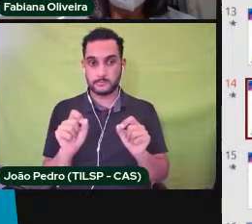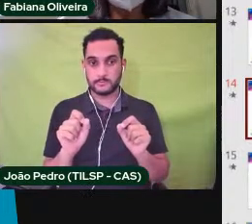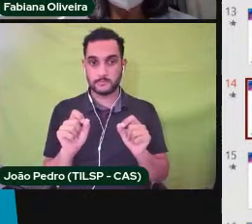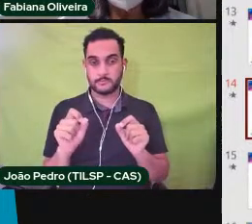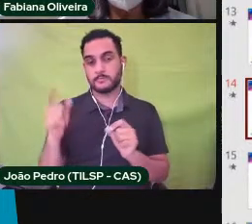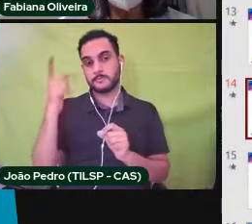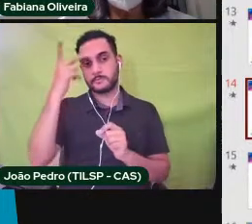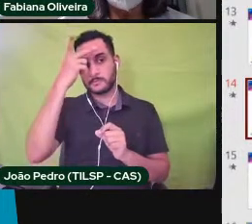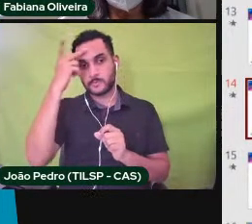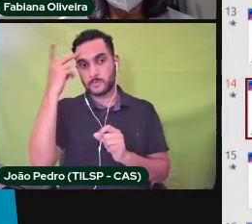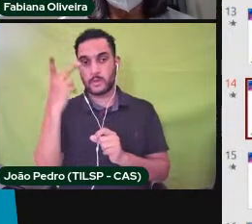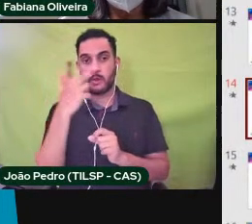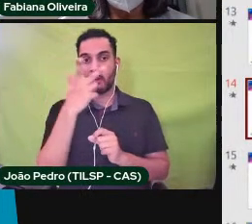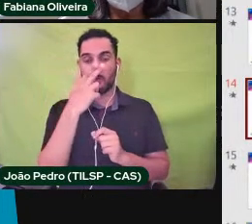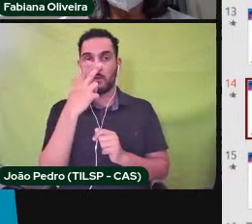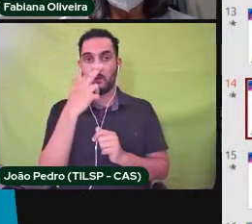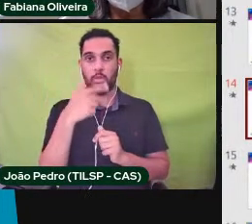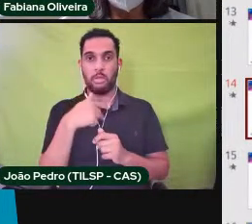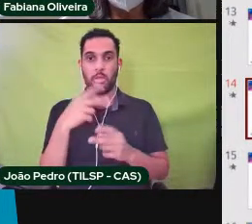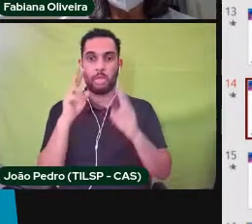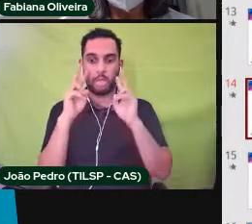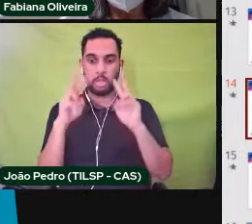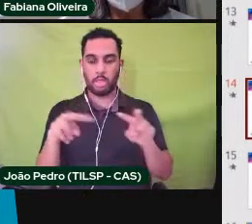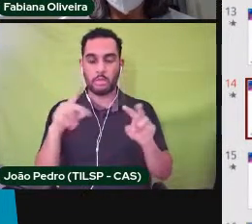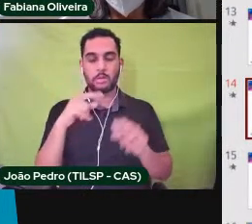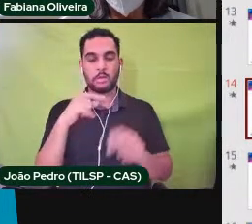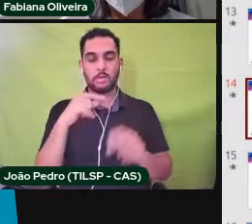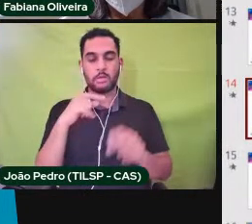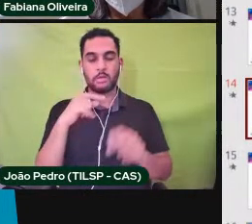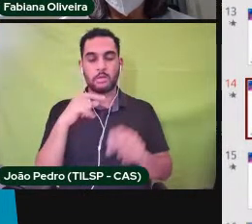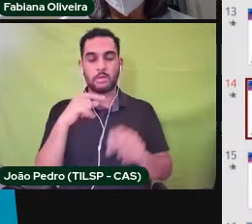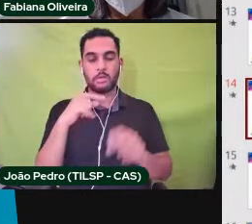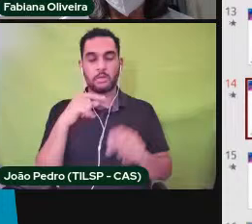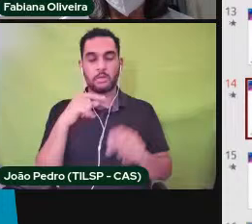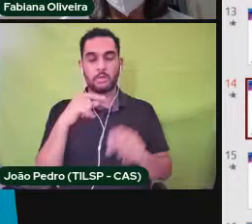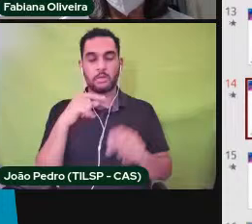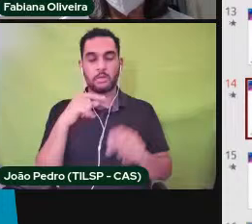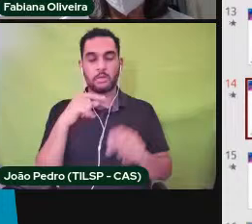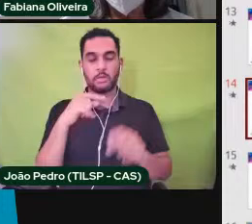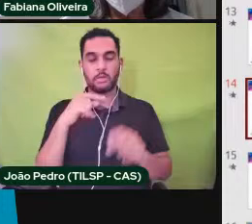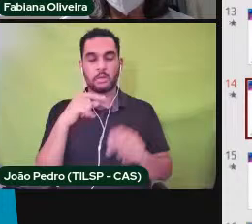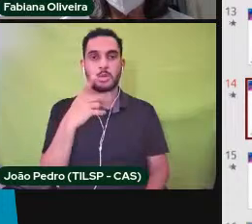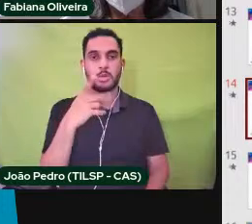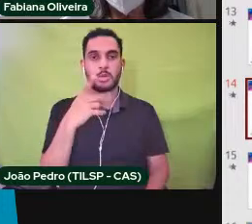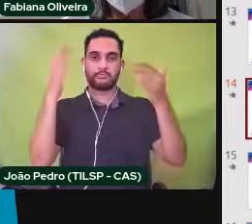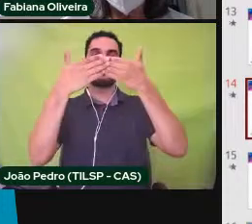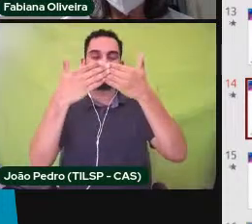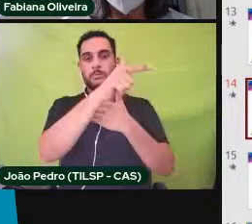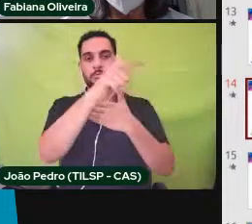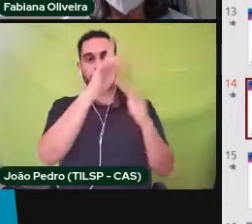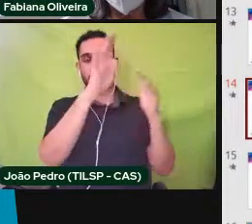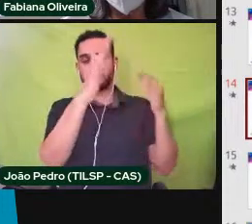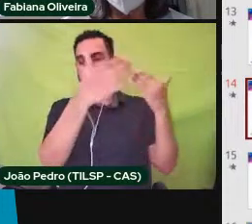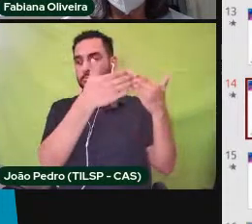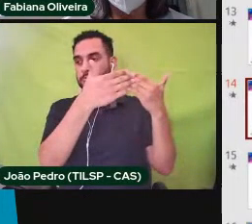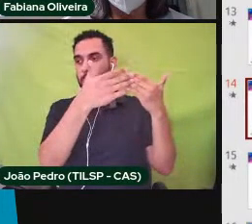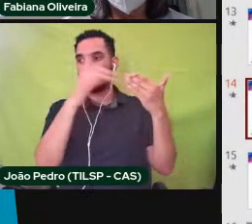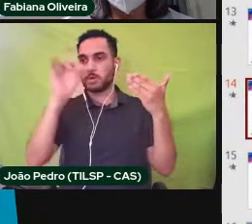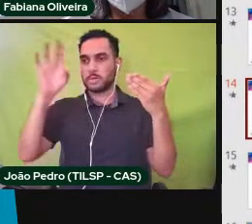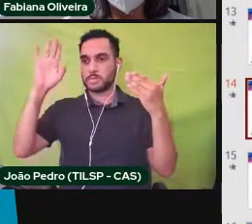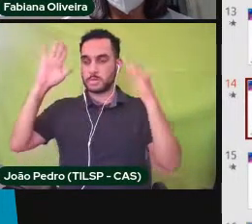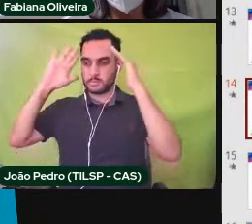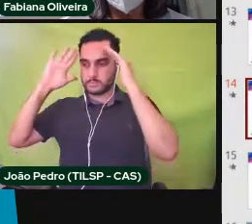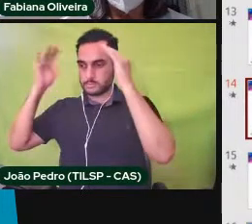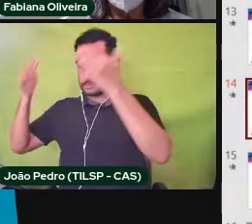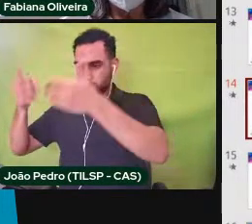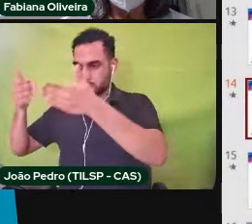fiquem cegas ou míopes em relação aos outros, e só quer que permaneça o seu pensamento na